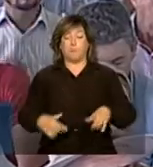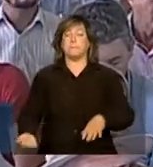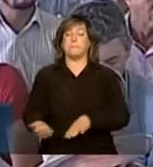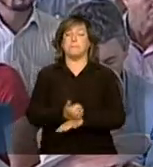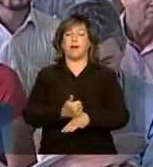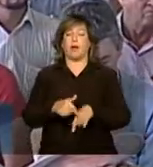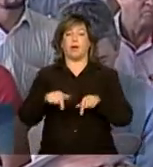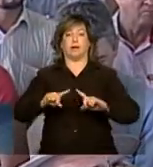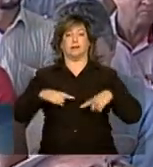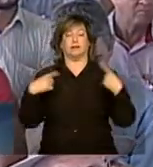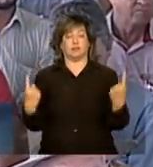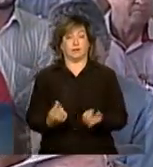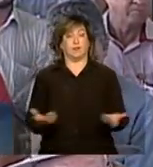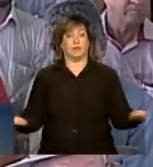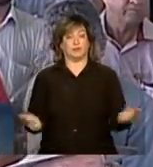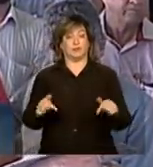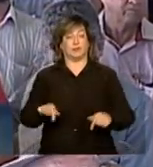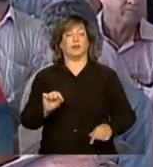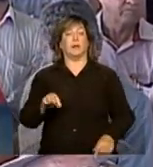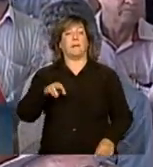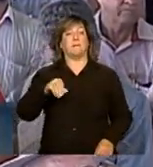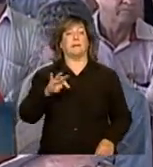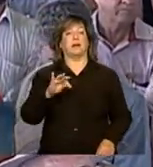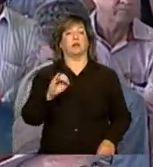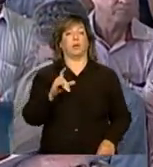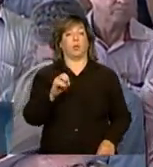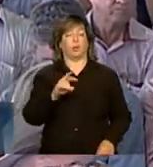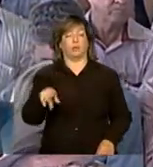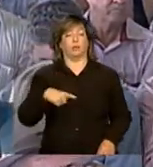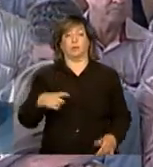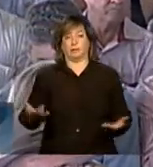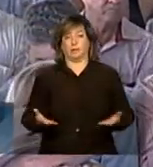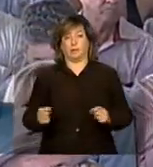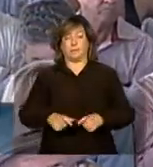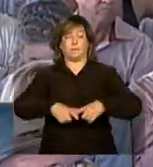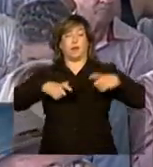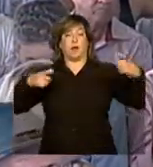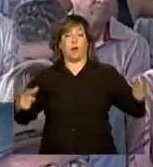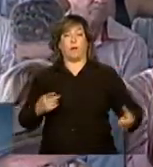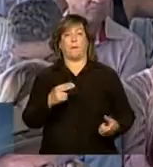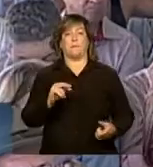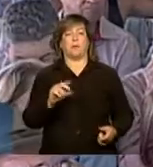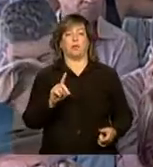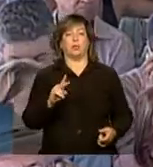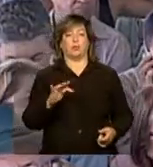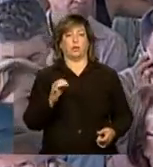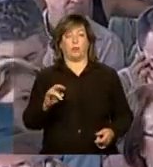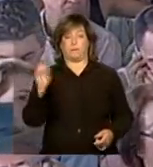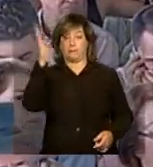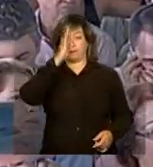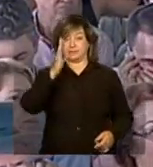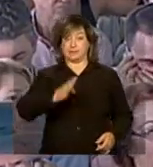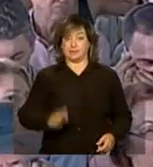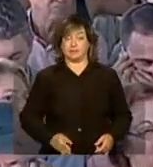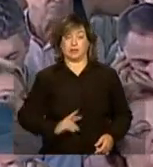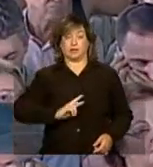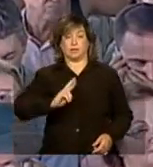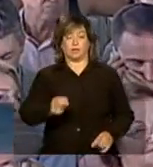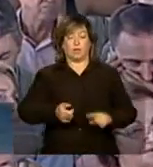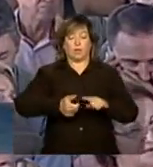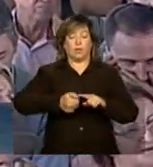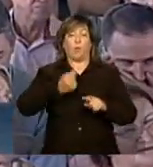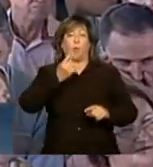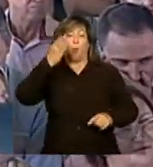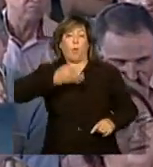cerimônia, a não ser Mato Grosso. É hoje o maior produtor brasileiro, respondendo por um quarto dos grãos